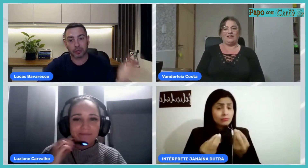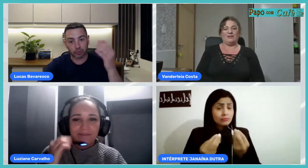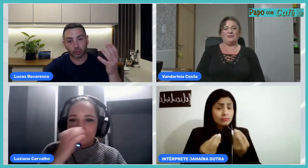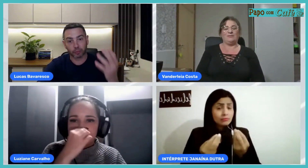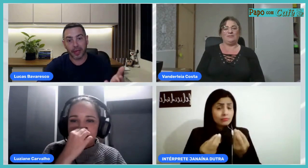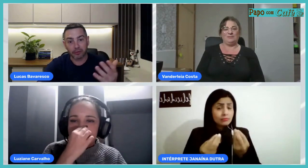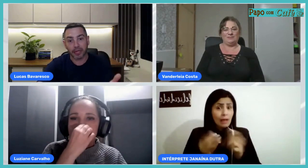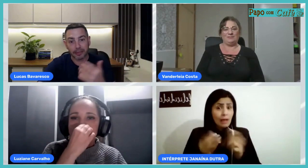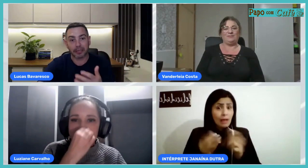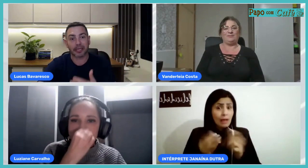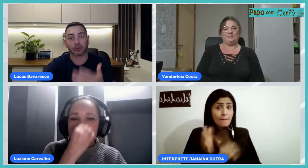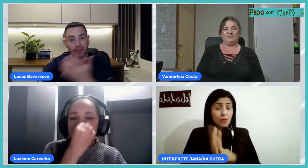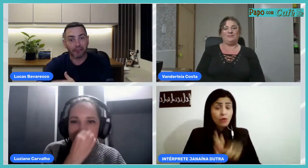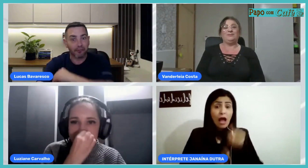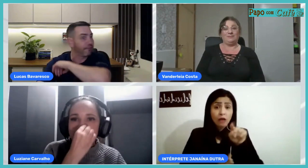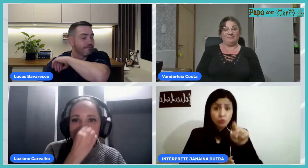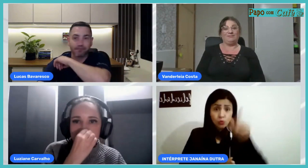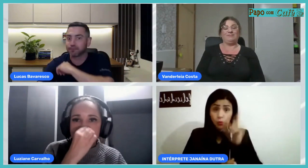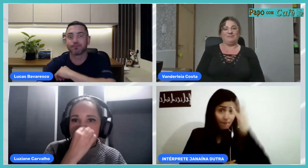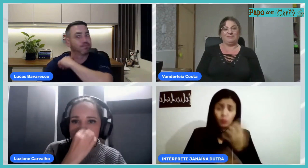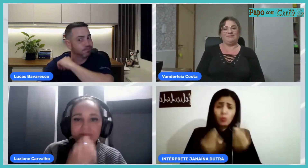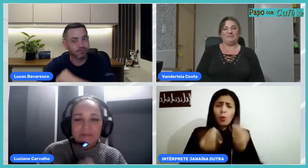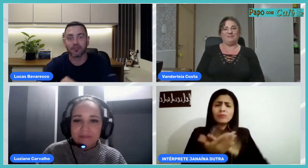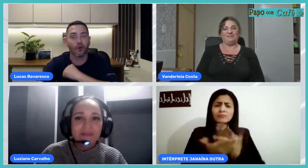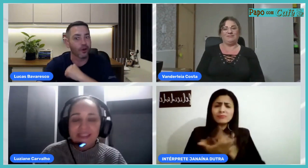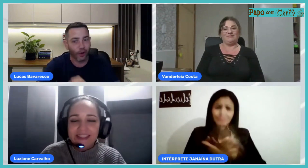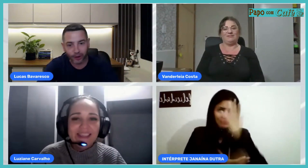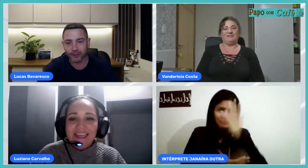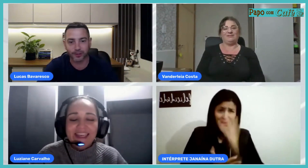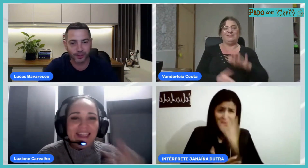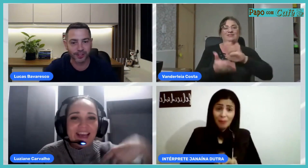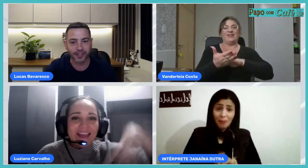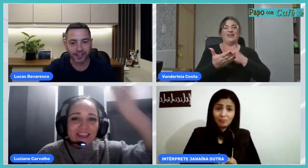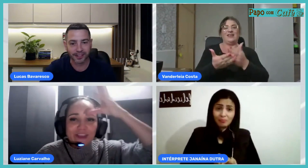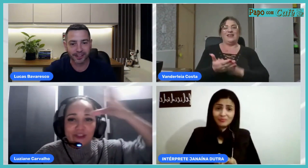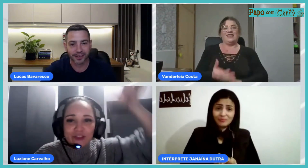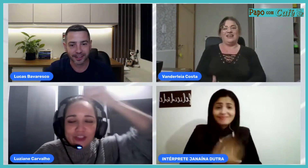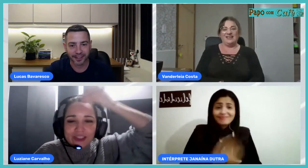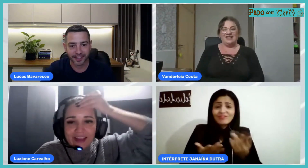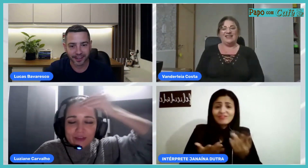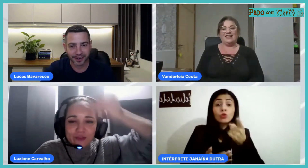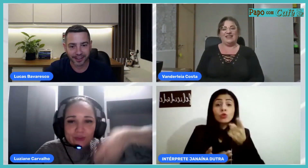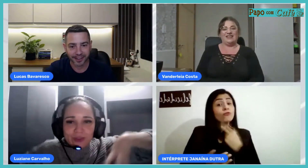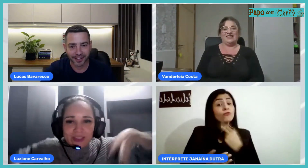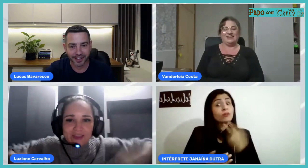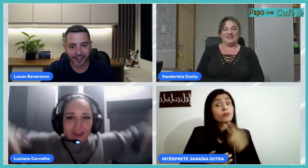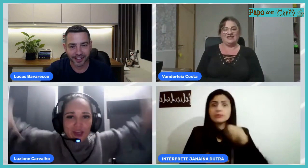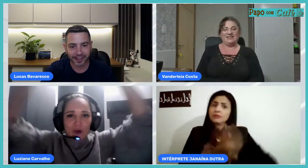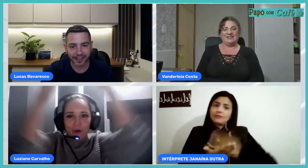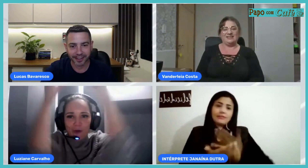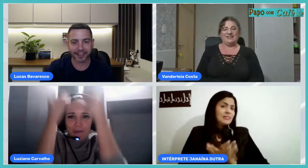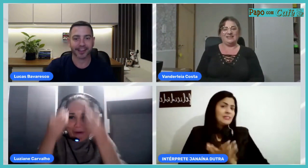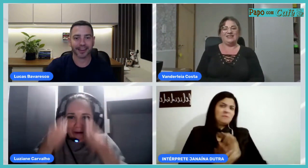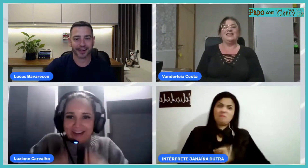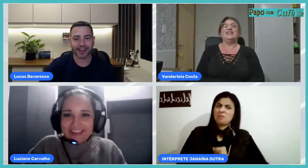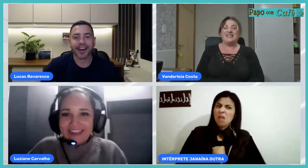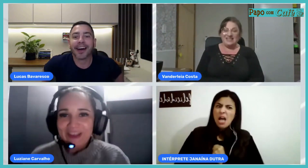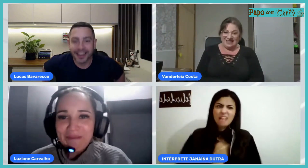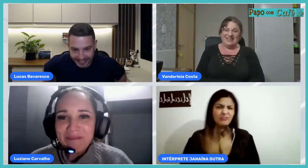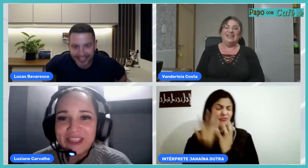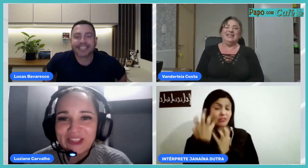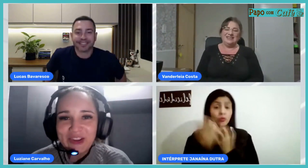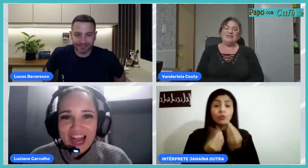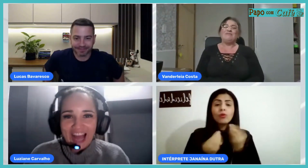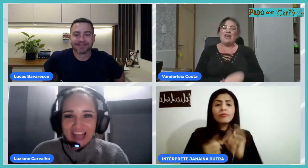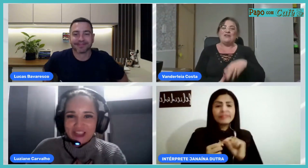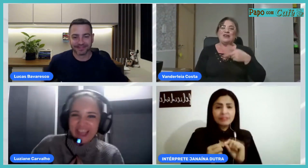mas quem tu tá interpretando tá furioso. E a gente, né, eu digo que incorpora ali